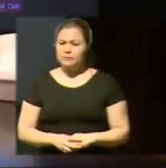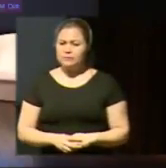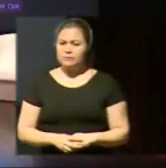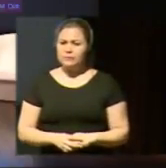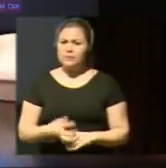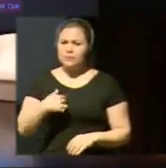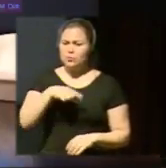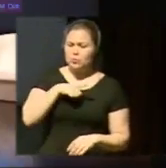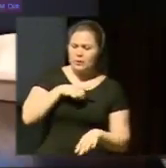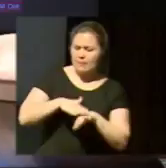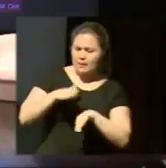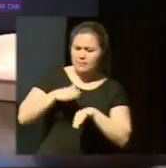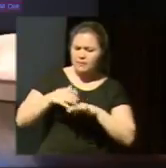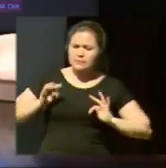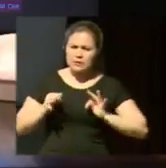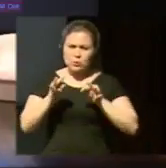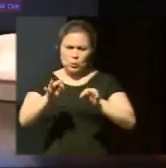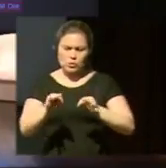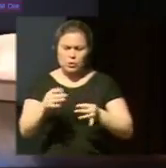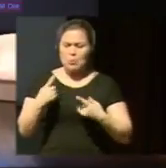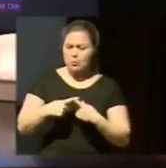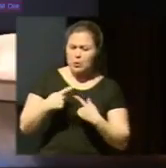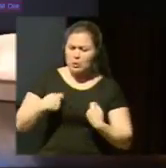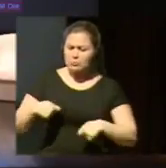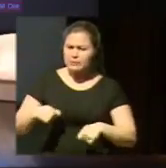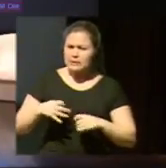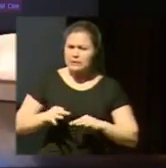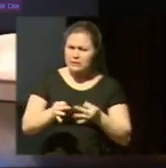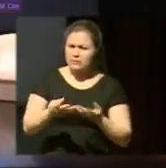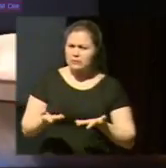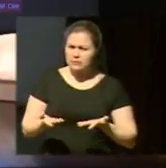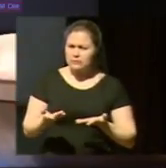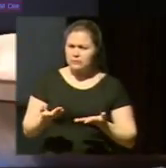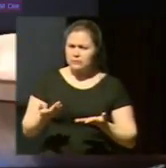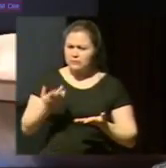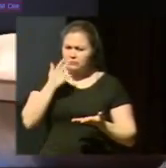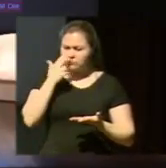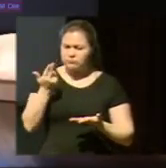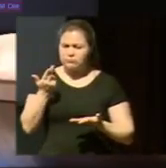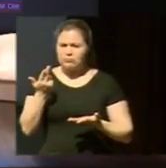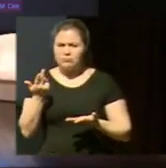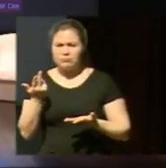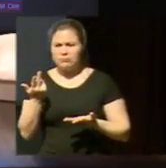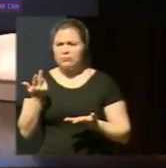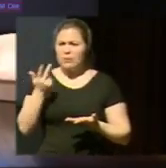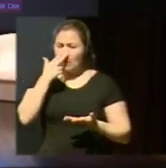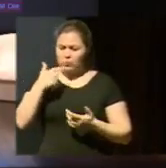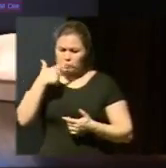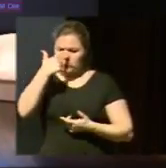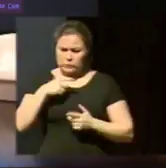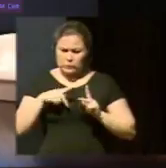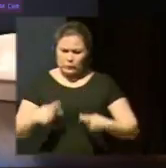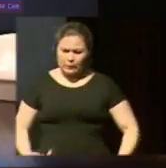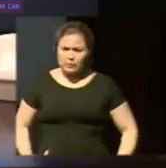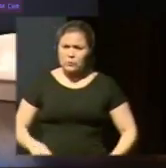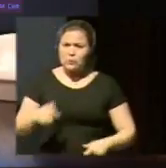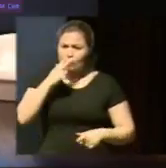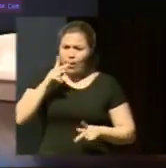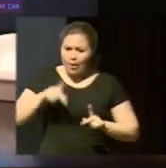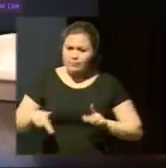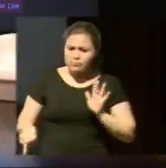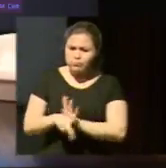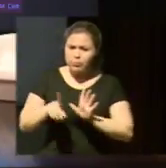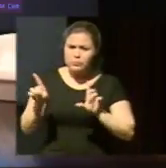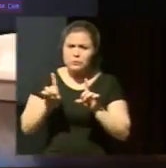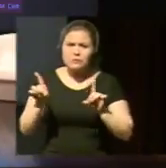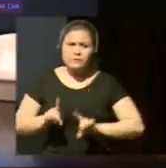que temos cada vez mais tecnologia. Por que precisamos de tecnologia? Antropologicamente, o ser humano é uma pessoa com deficiências, uma